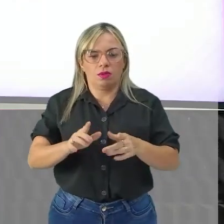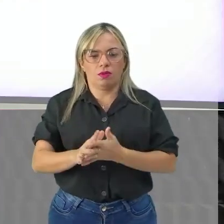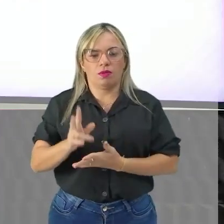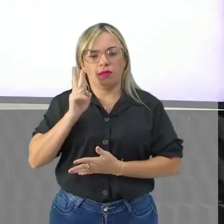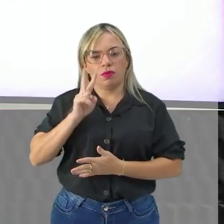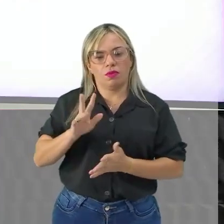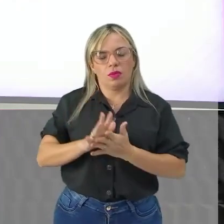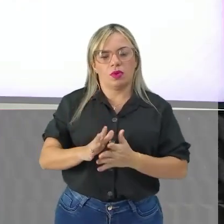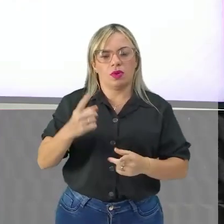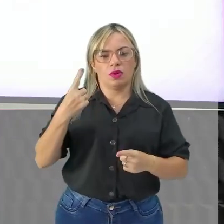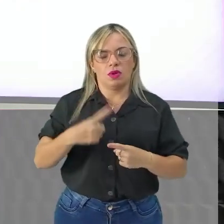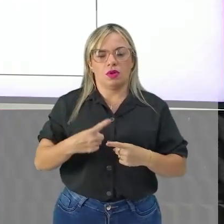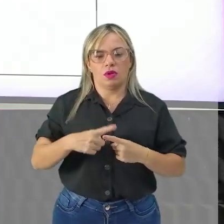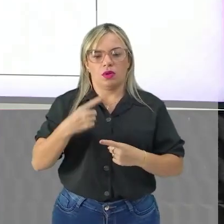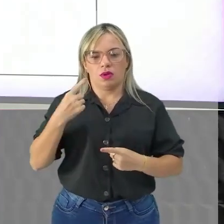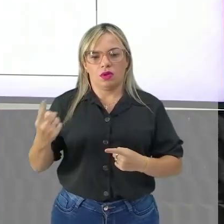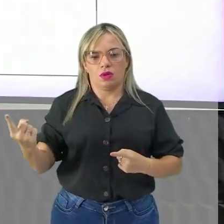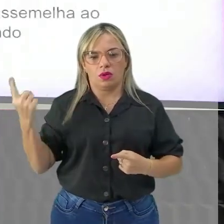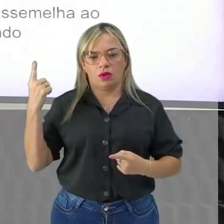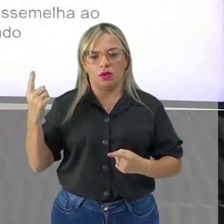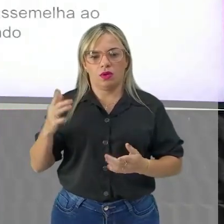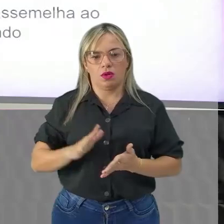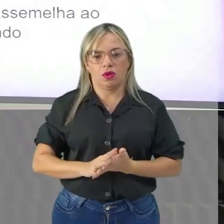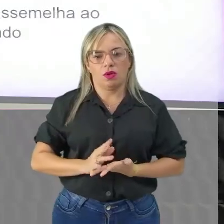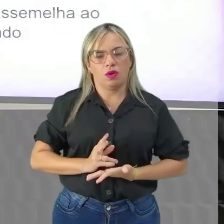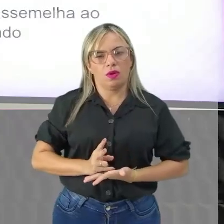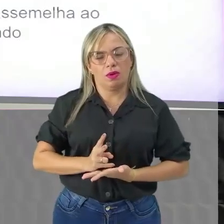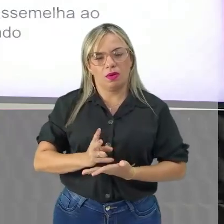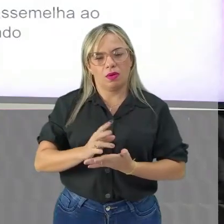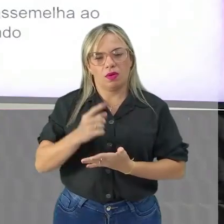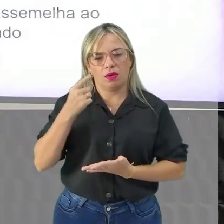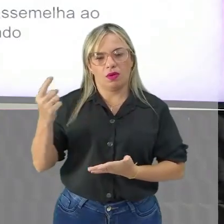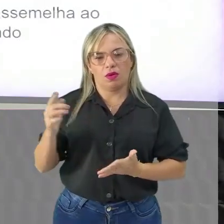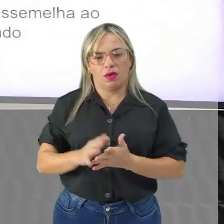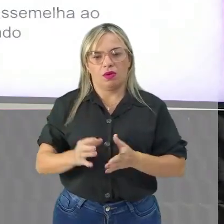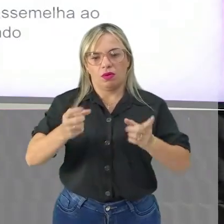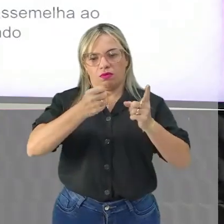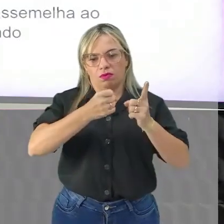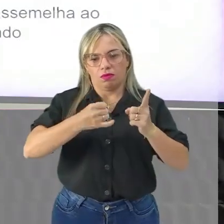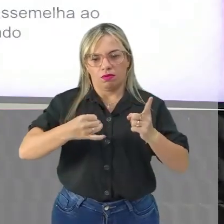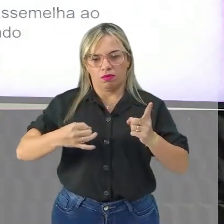vamos dizer. Por quê? Porque a gente esteve o tempo todo aqui, ó, na descrição